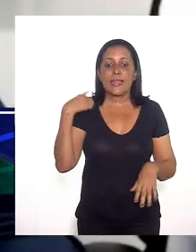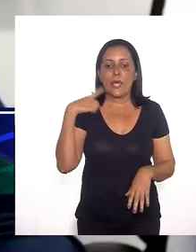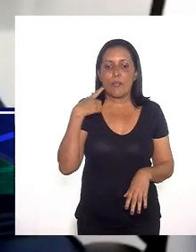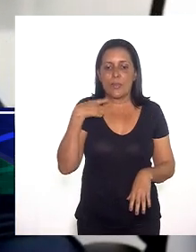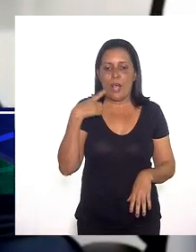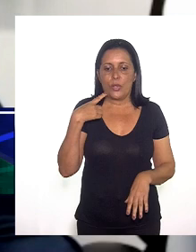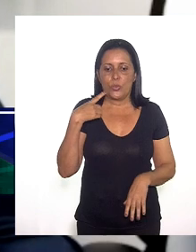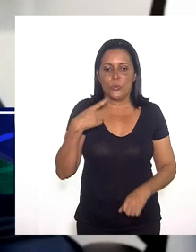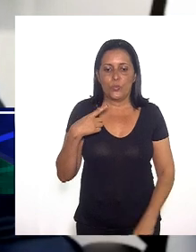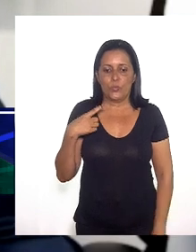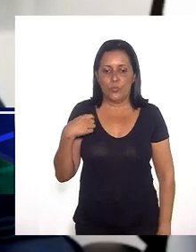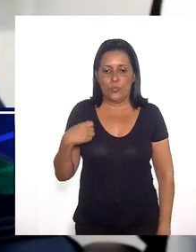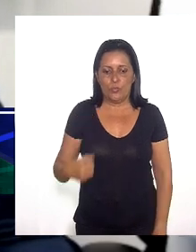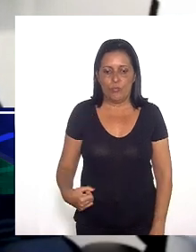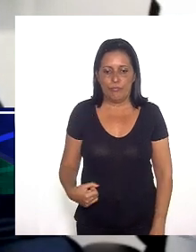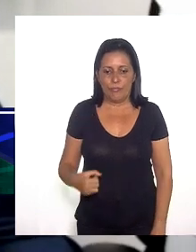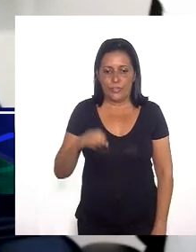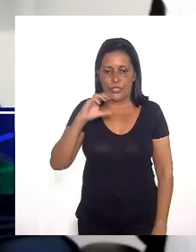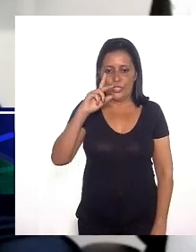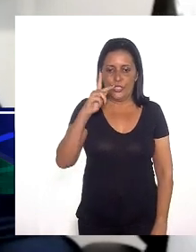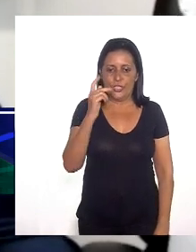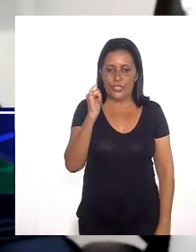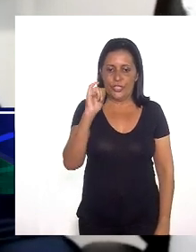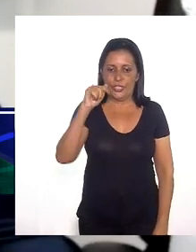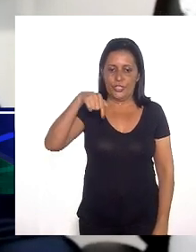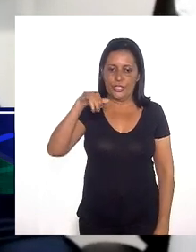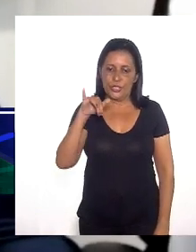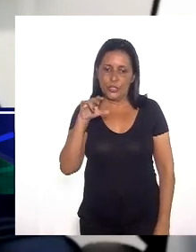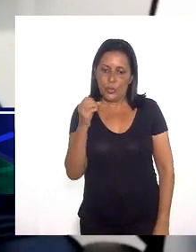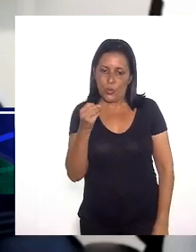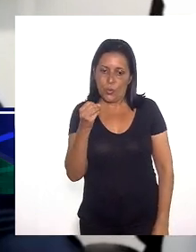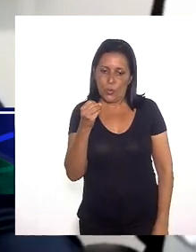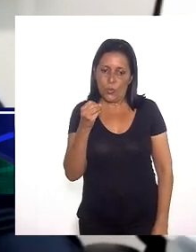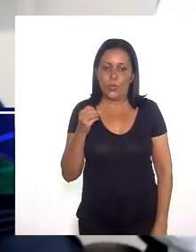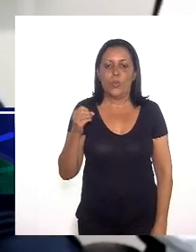Deputado Chiquinho da Mangueira.